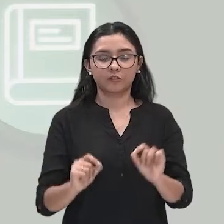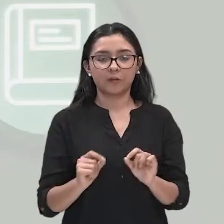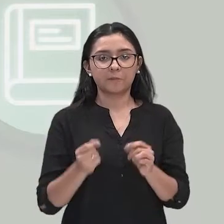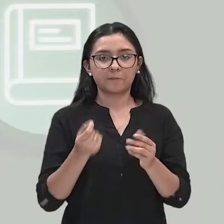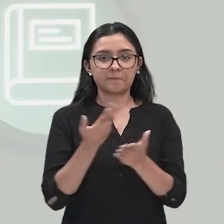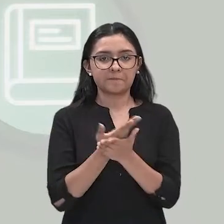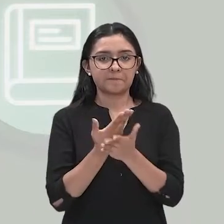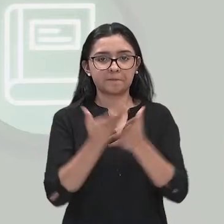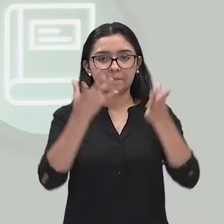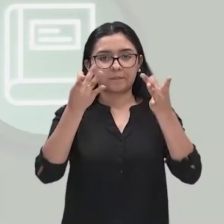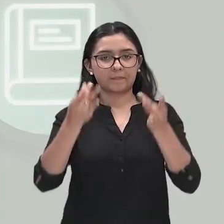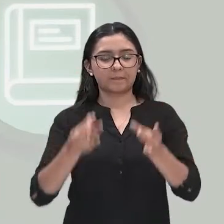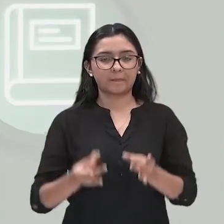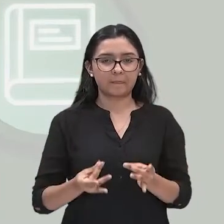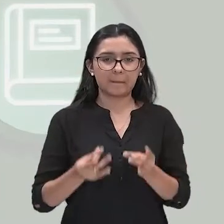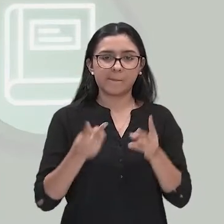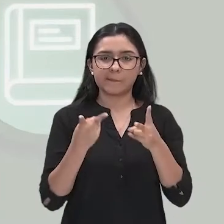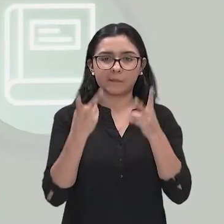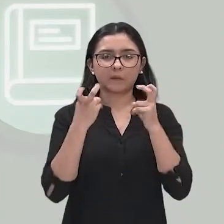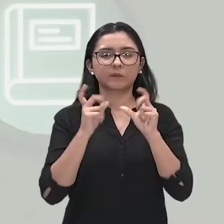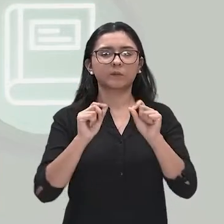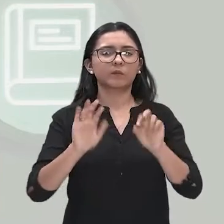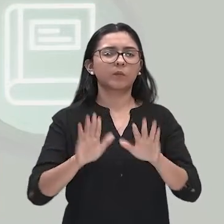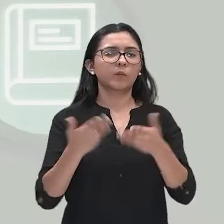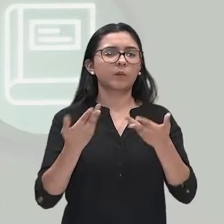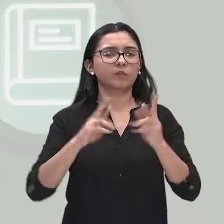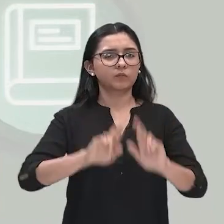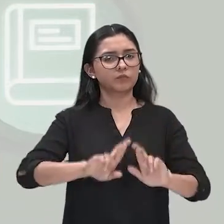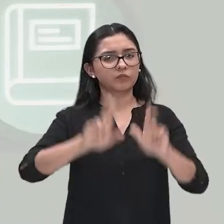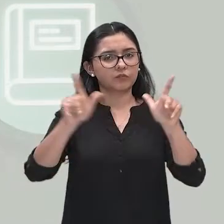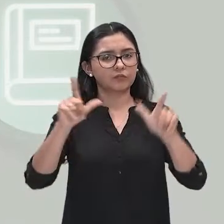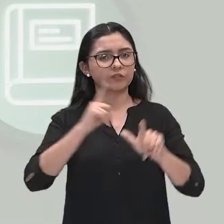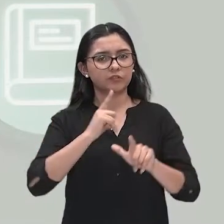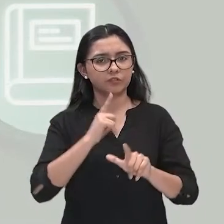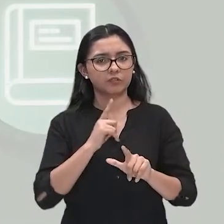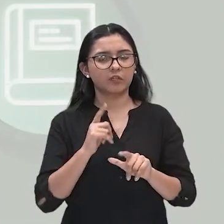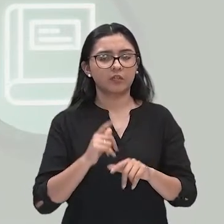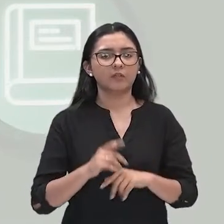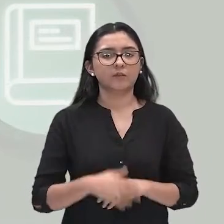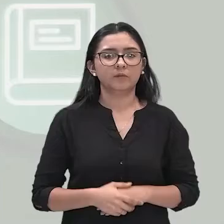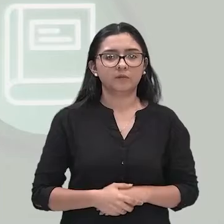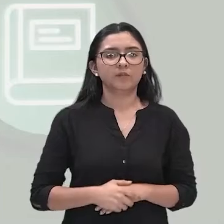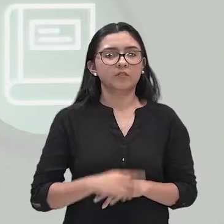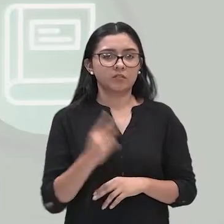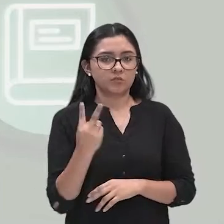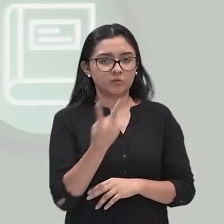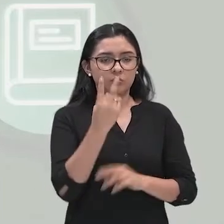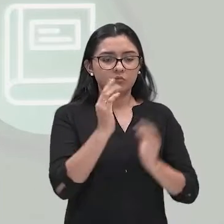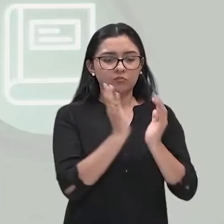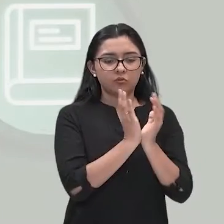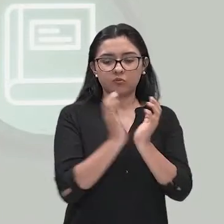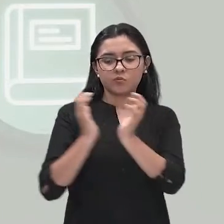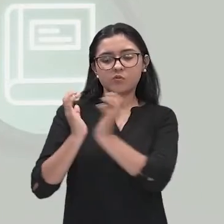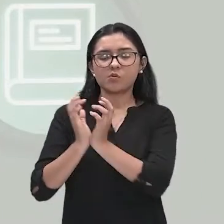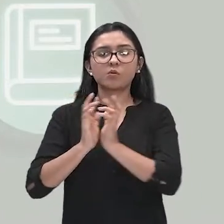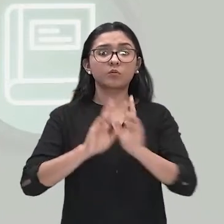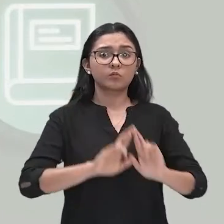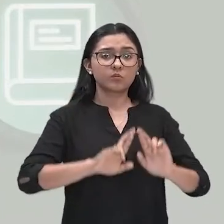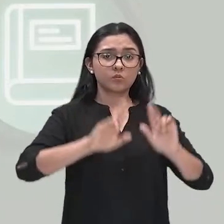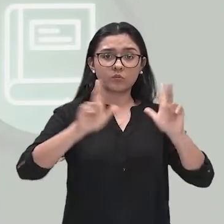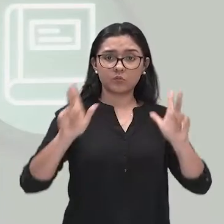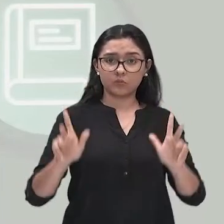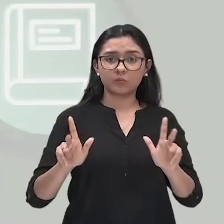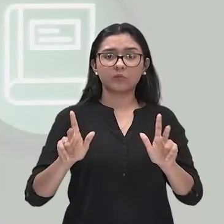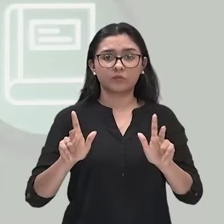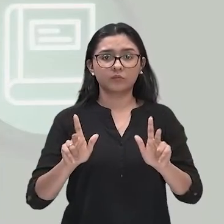observada, perceber a diferença que a gente tem já, desses dois grandes grupos, um é essencial, o outro